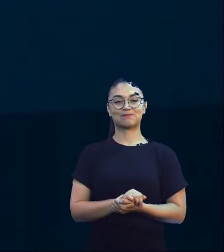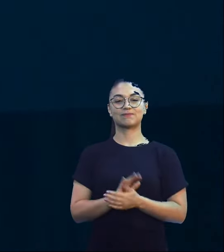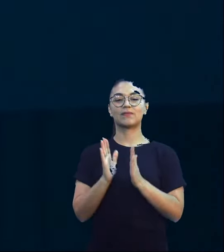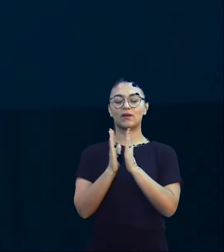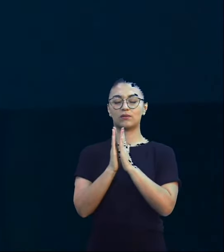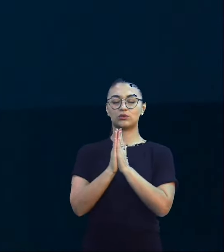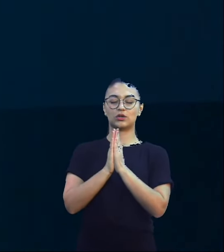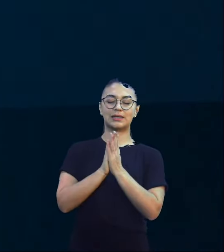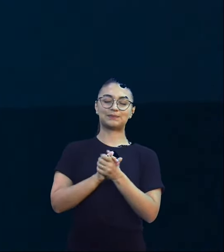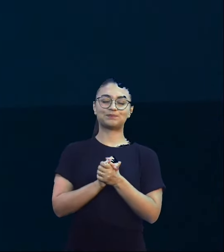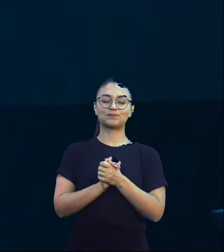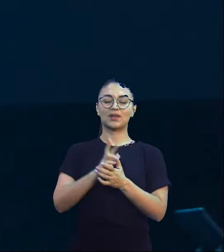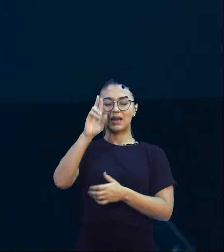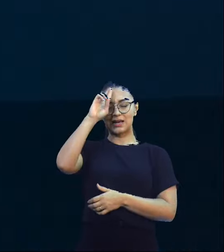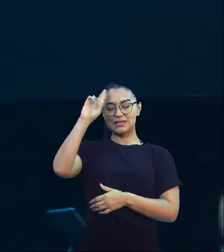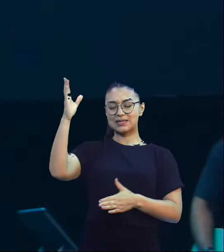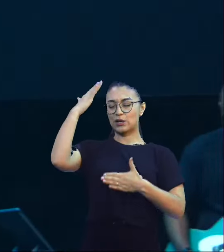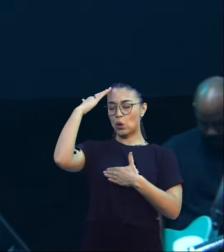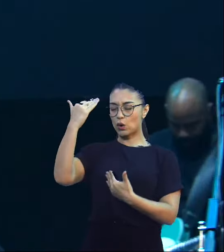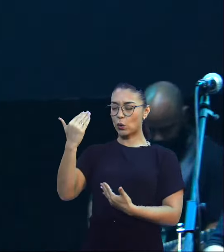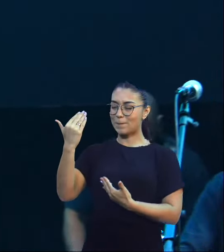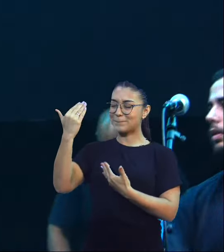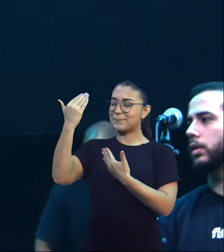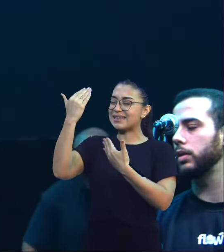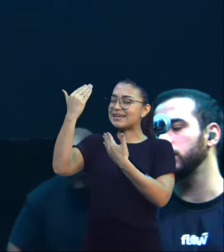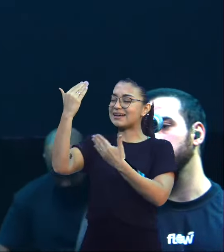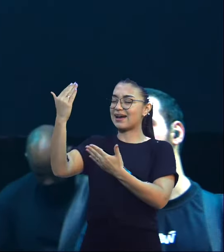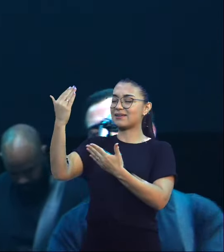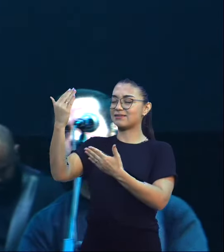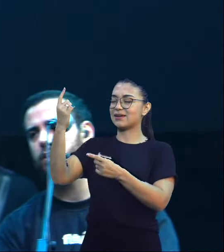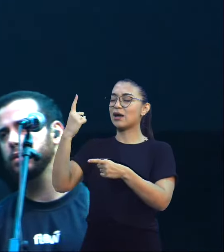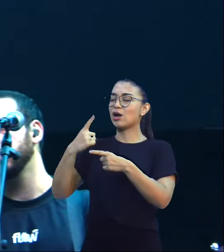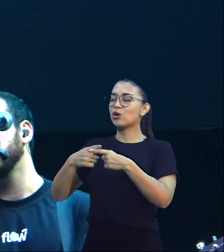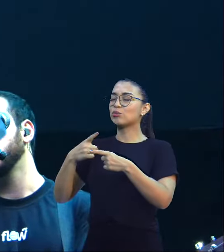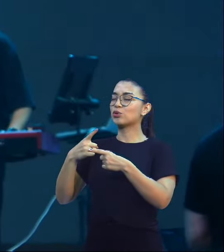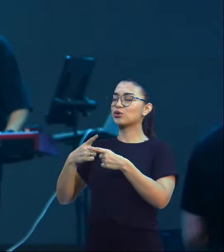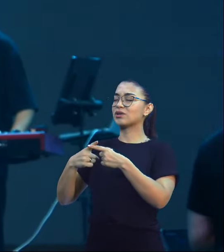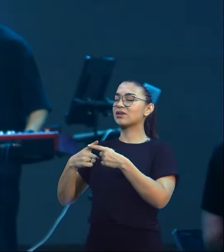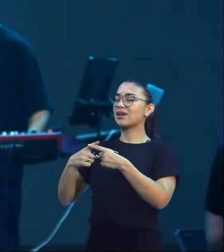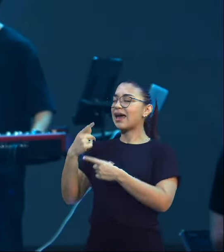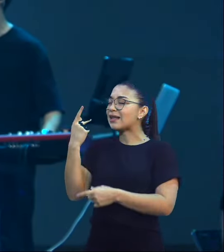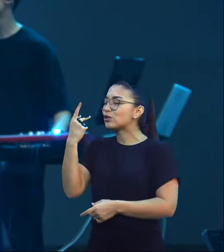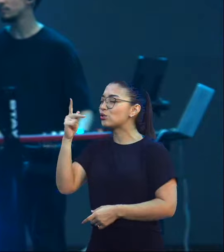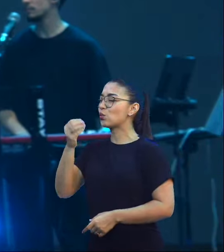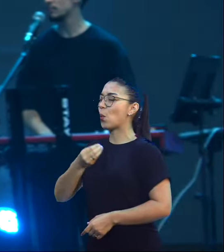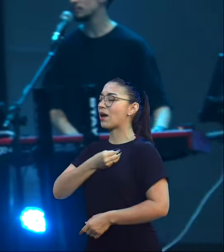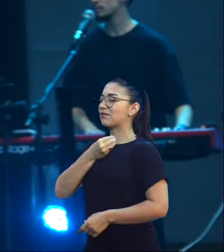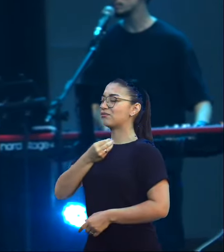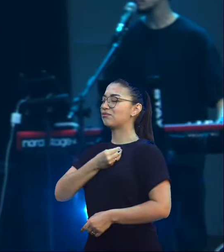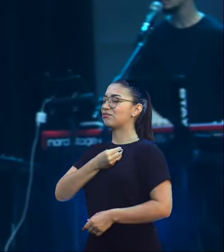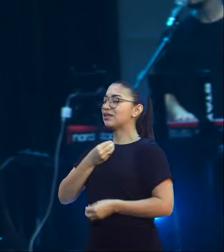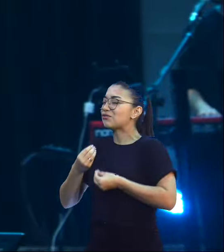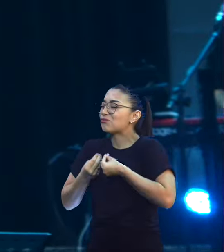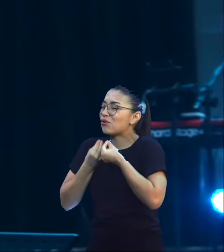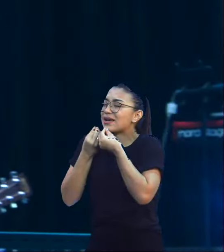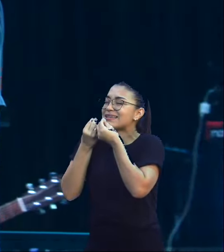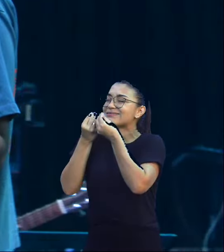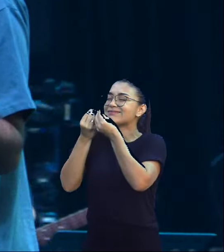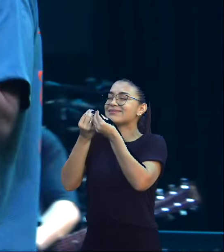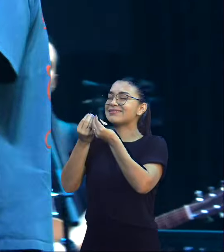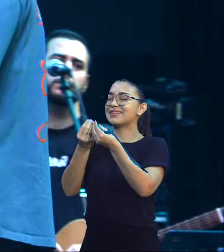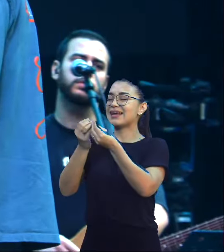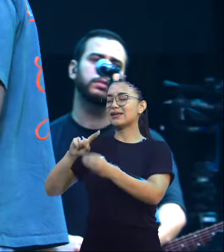Senhor, obrigado, Pai, porque o Senhor se entregou de maneira generosa. Obrigado, Pai, porque o Senhor tem permitido que a